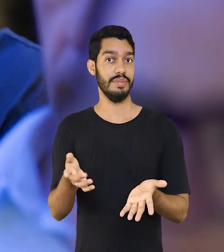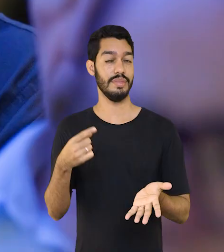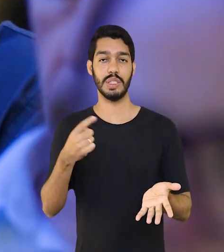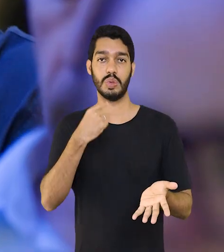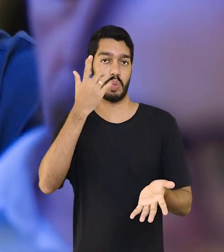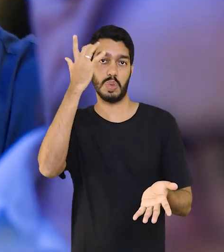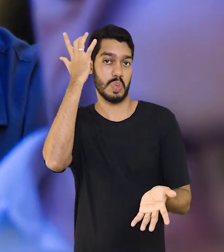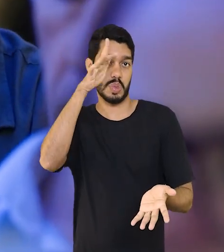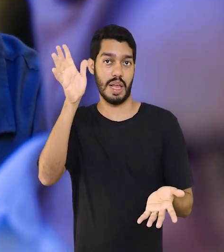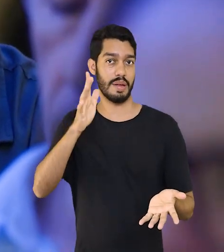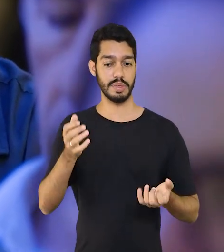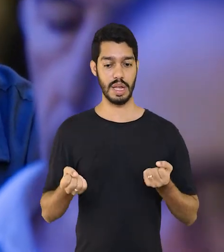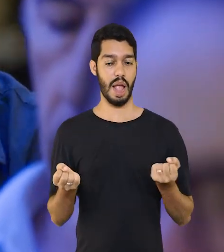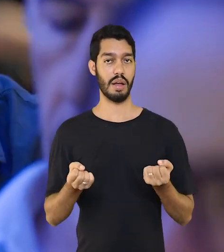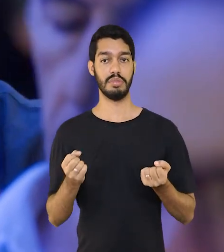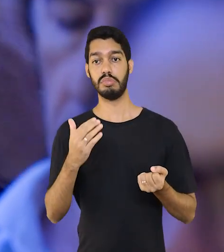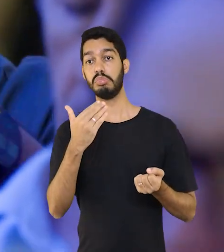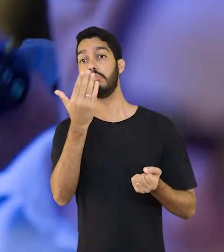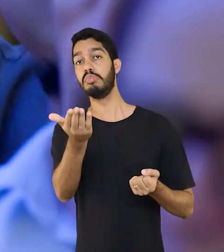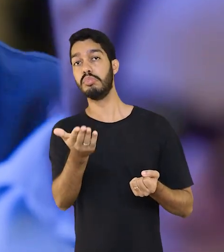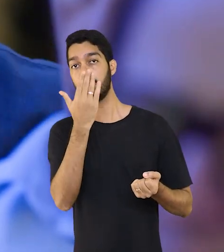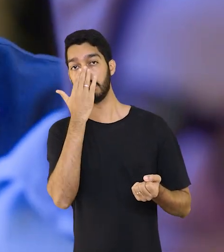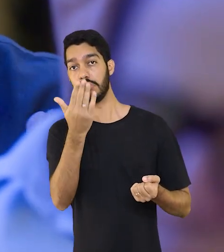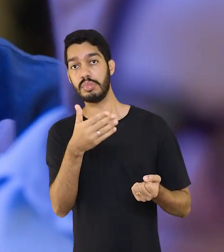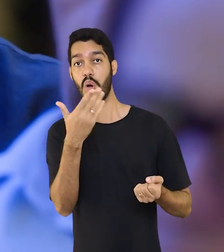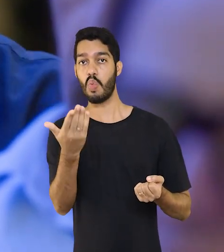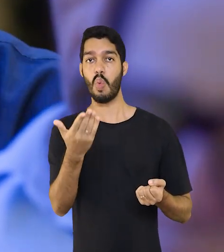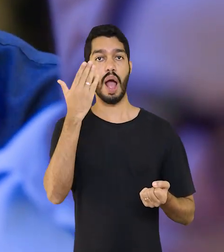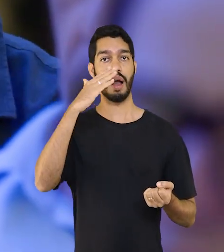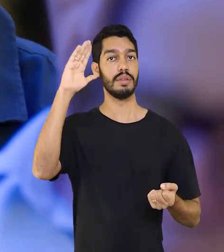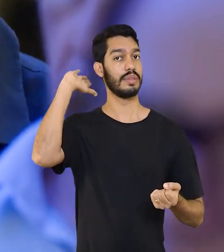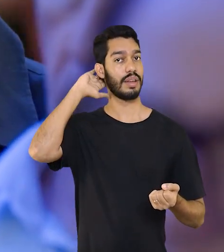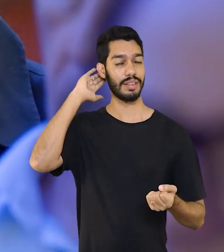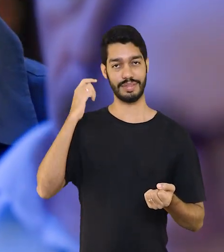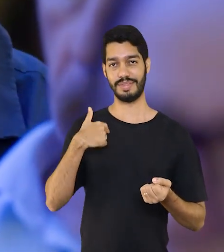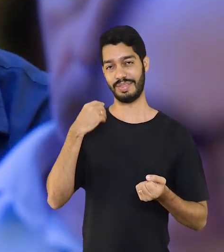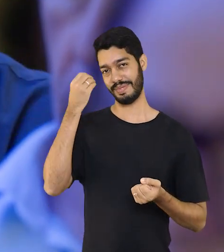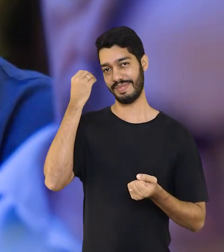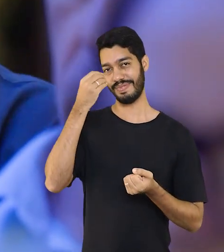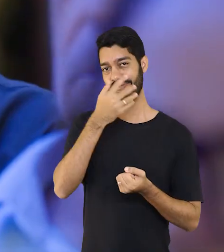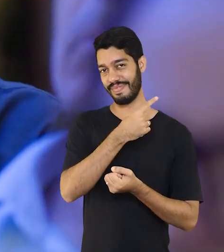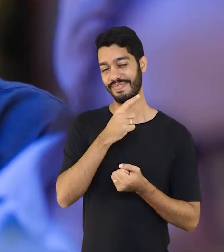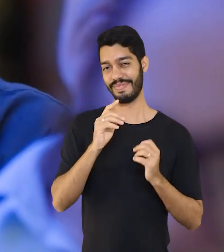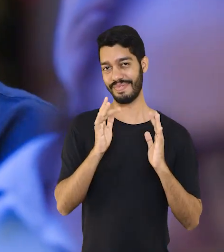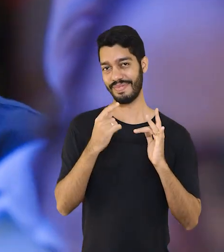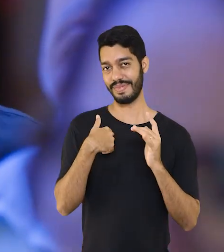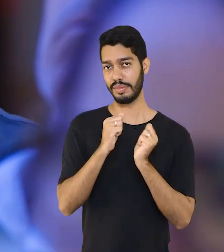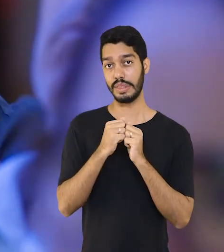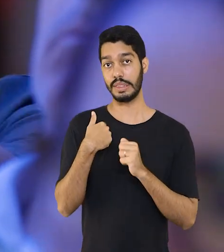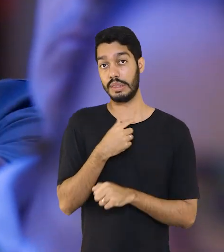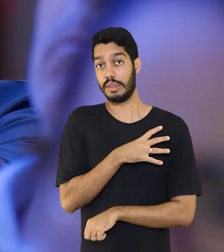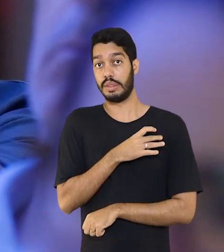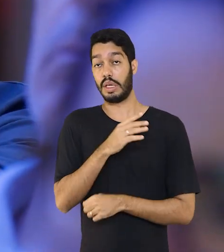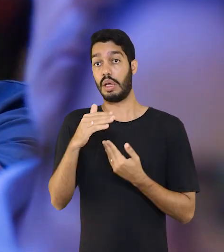a gente não sabe se o carro que está na nossa frente ou atrás, né, pensando na minha experiência da serra, né, eu